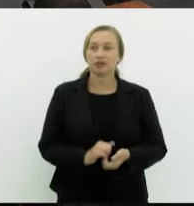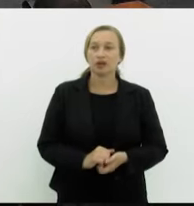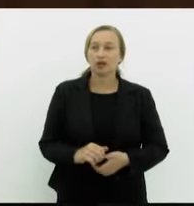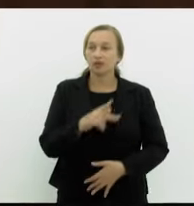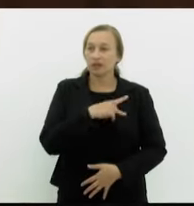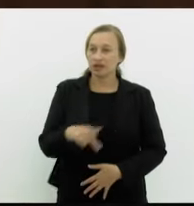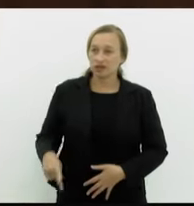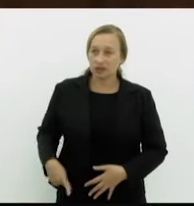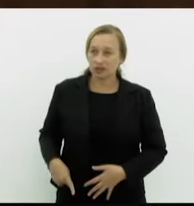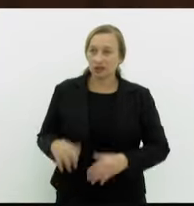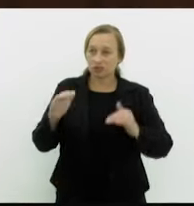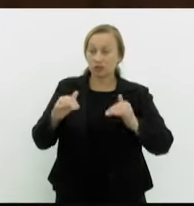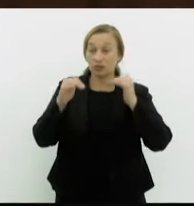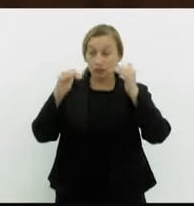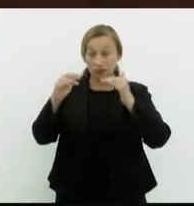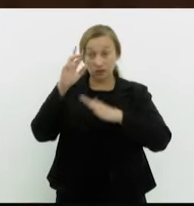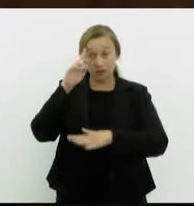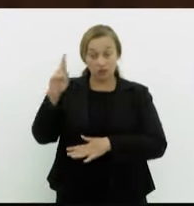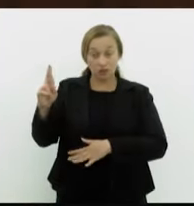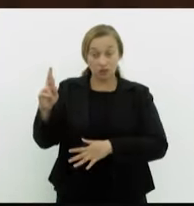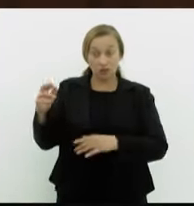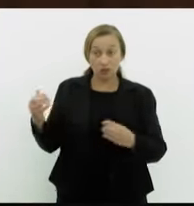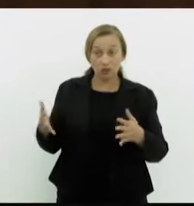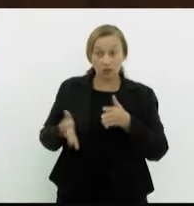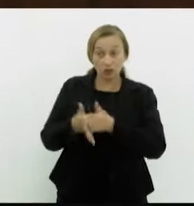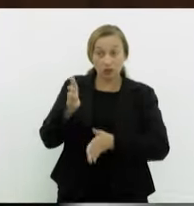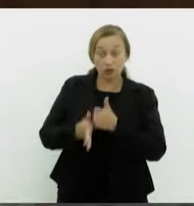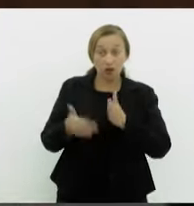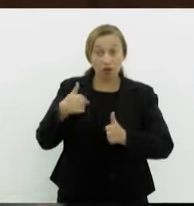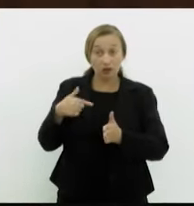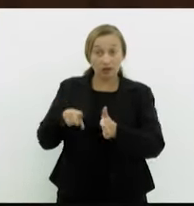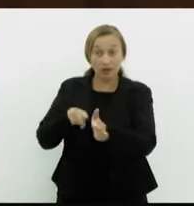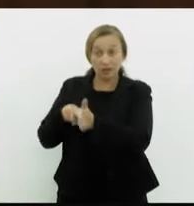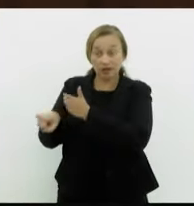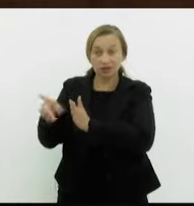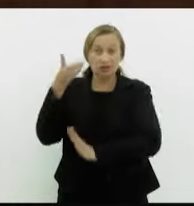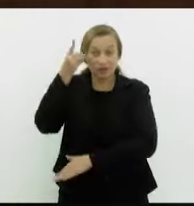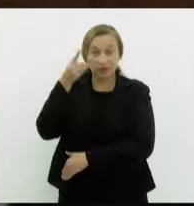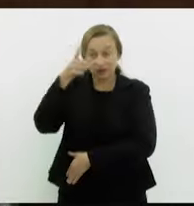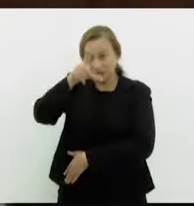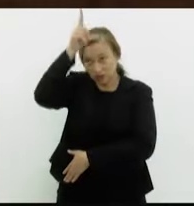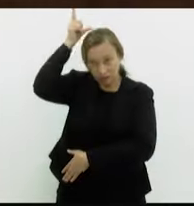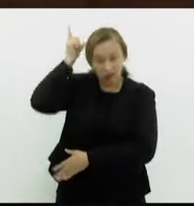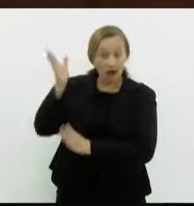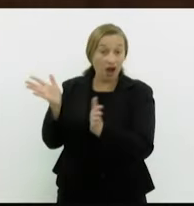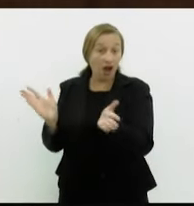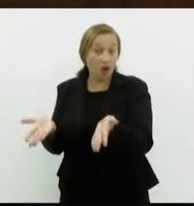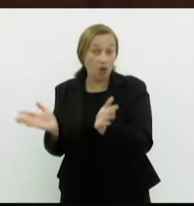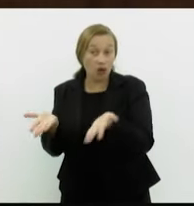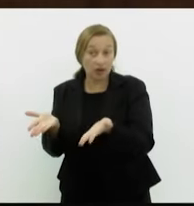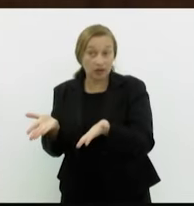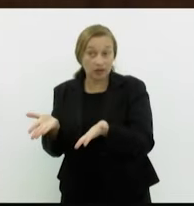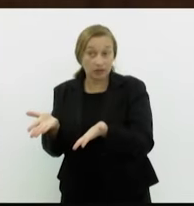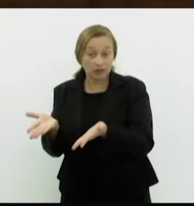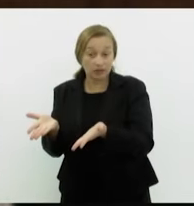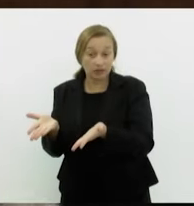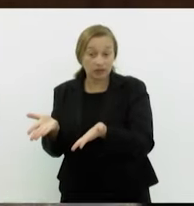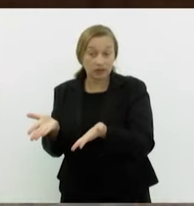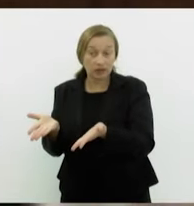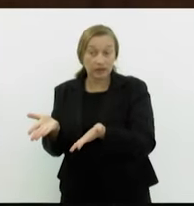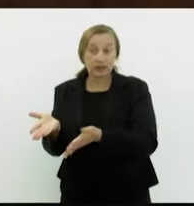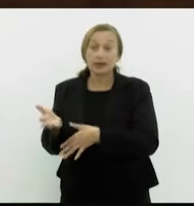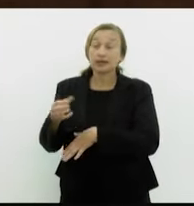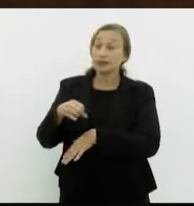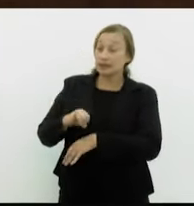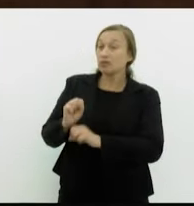Presidente, Vossa Excelência me pegou aqui no contrapé, porque eu estava consultando o Luiz Paulo agora mesmo, o deputado Luiz Paulo. Se